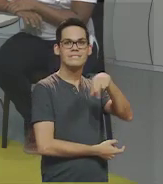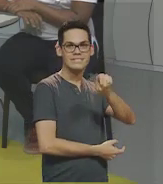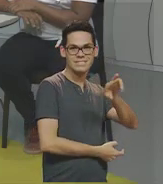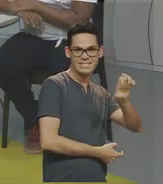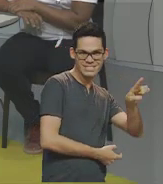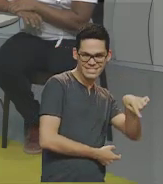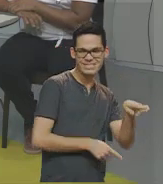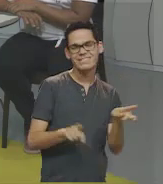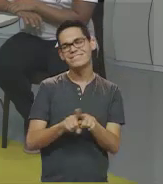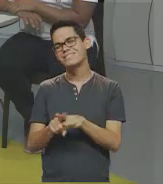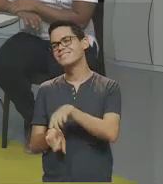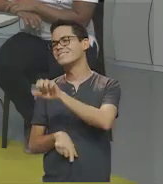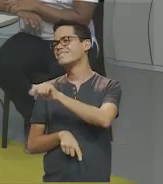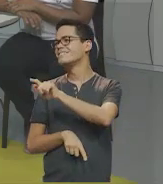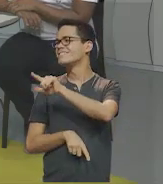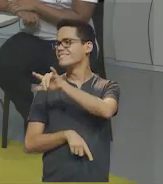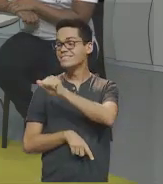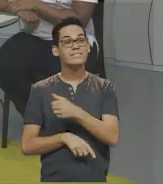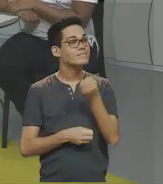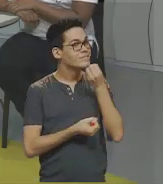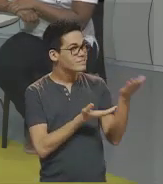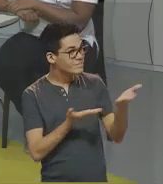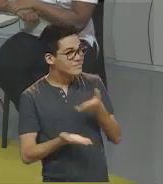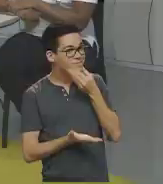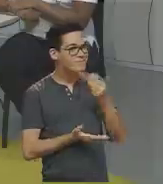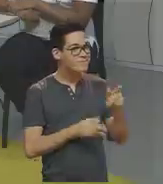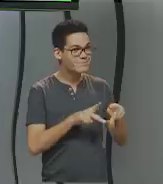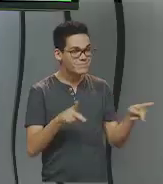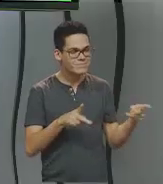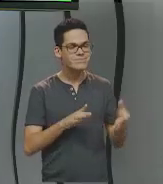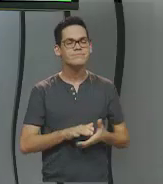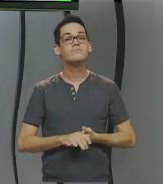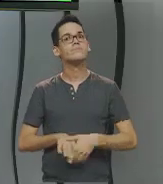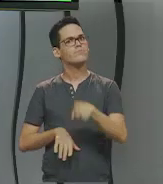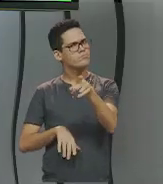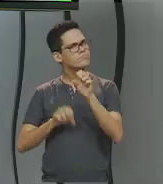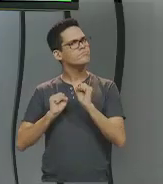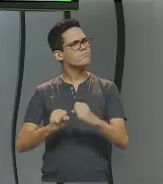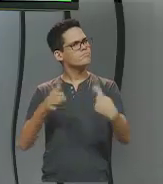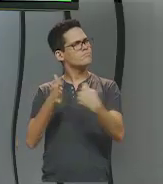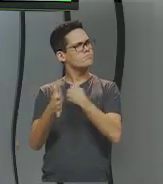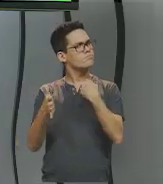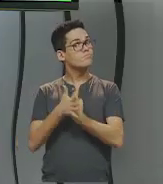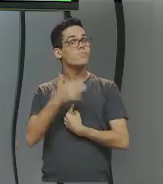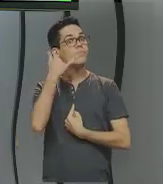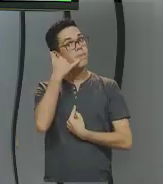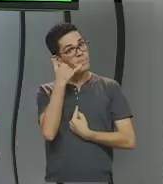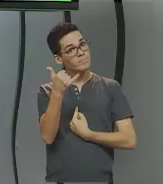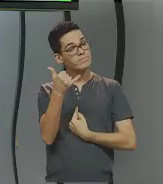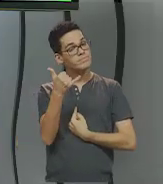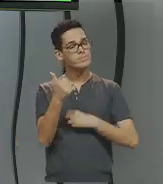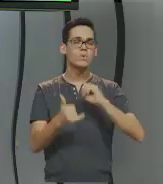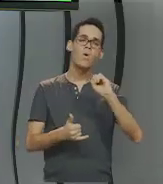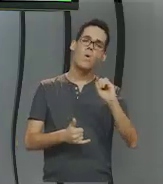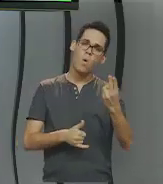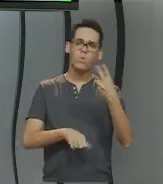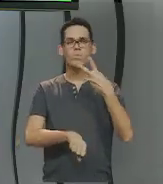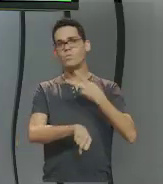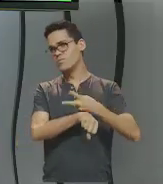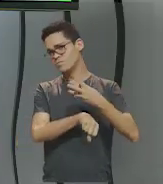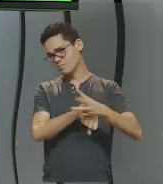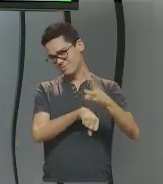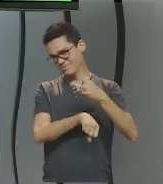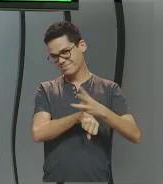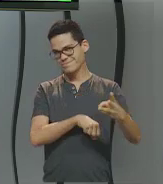Chagas. Seja bem-vindo, professor André. Lembrando que você pode fazer sua pergunta pelo telefone fixo ou enviando uma mensagem para o